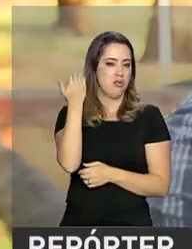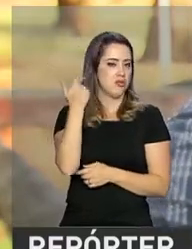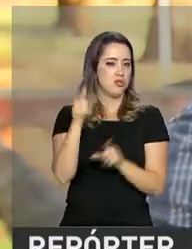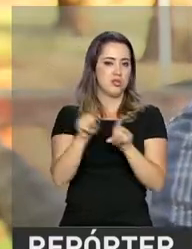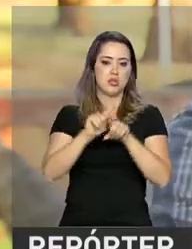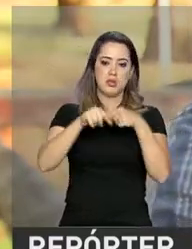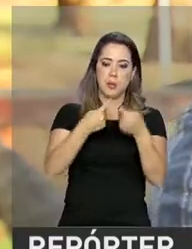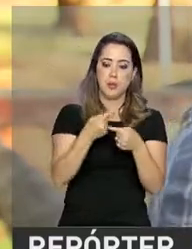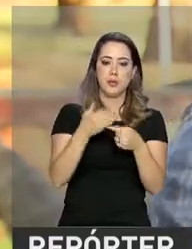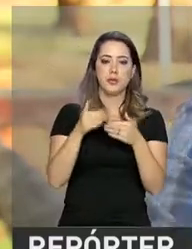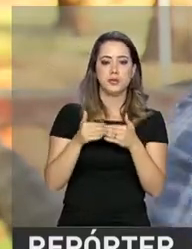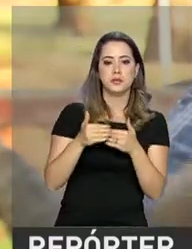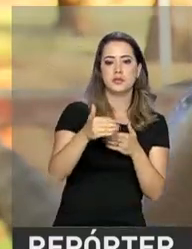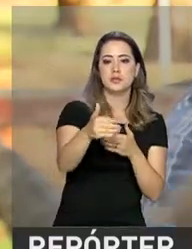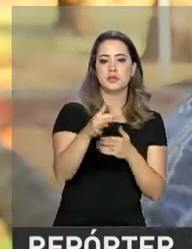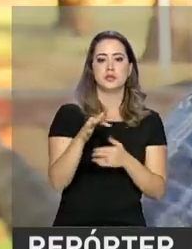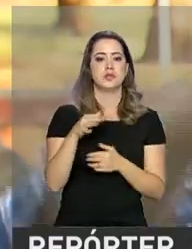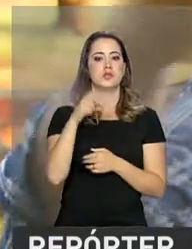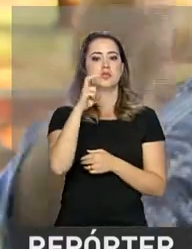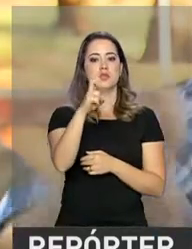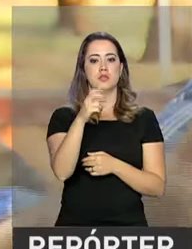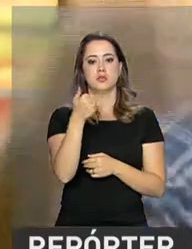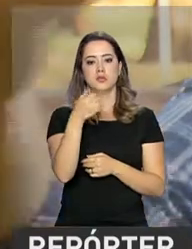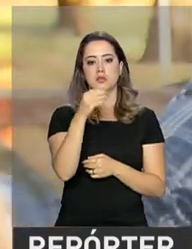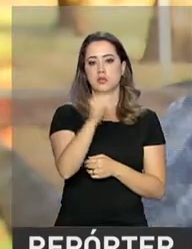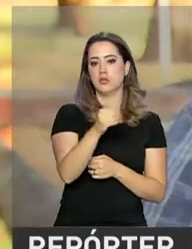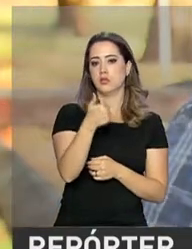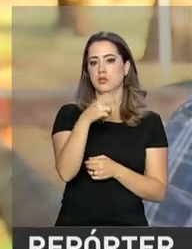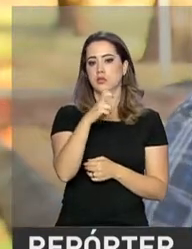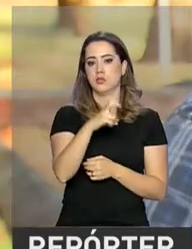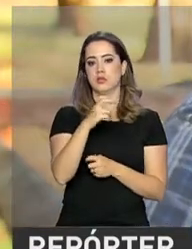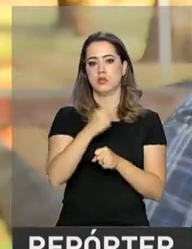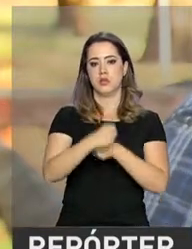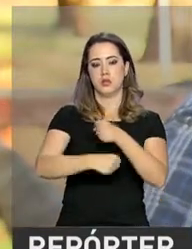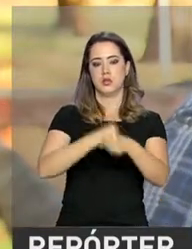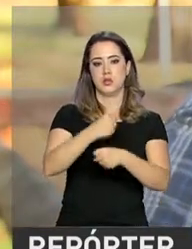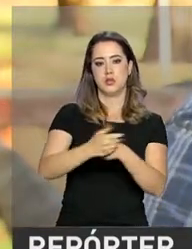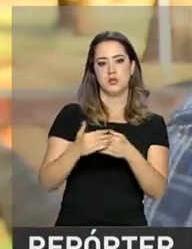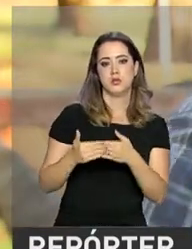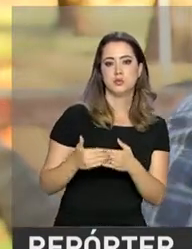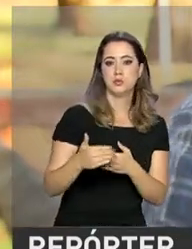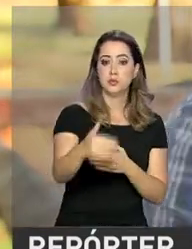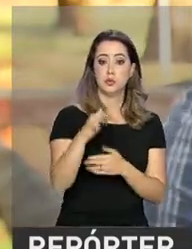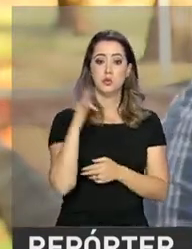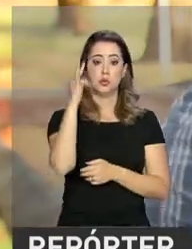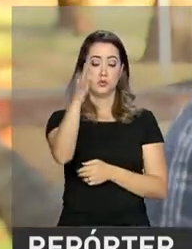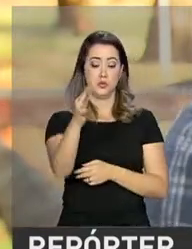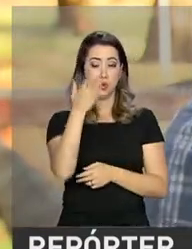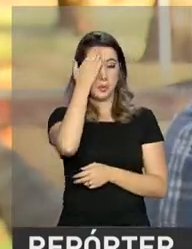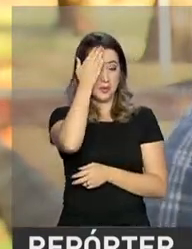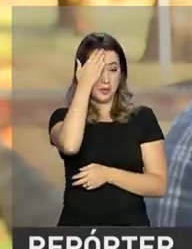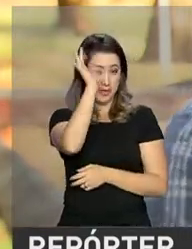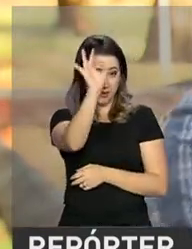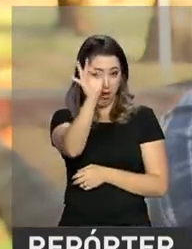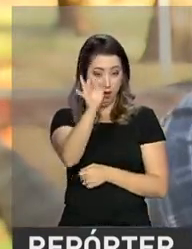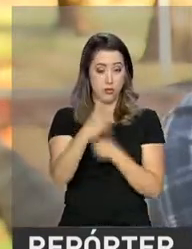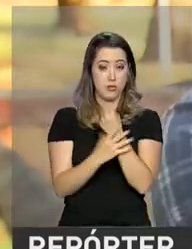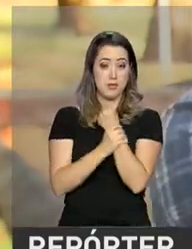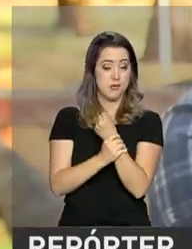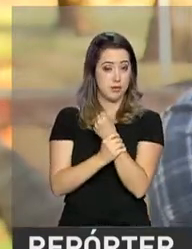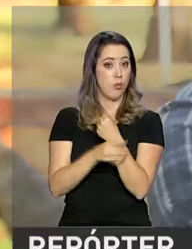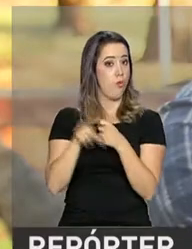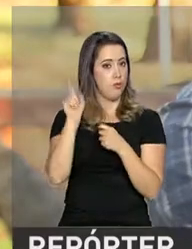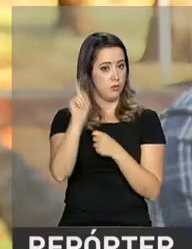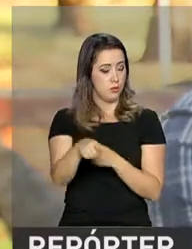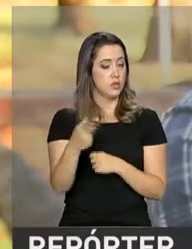após a exploração 5 10 15 anos de recuperação após para ter a segurança de que sim um